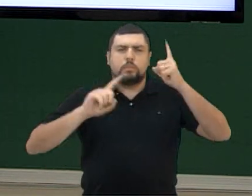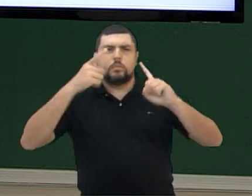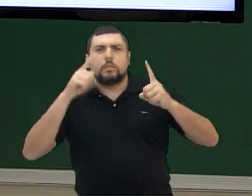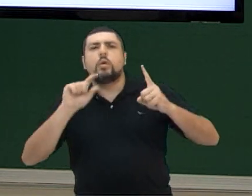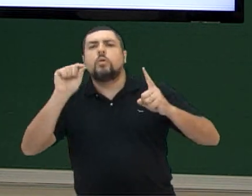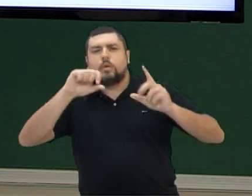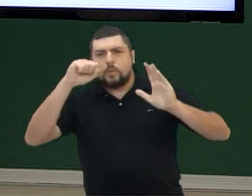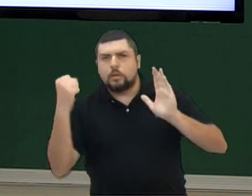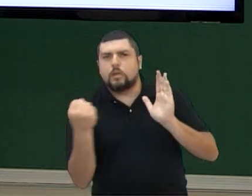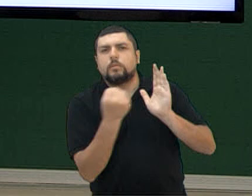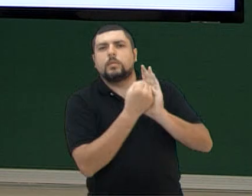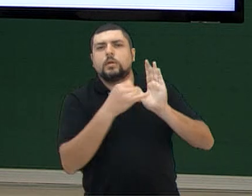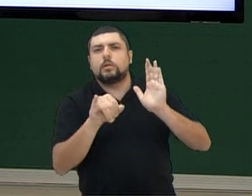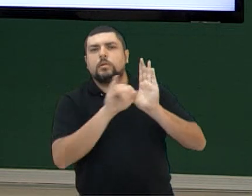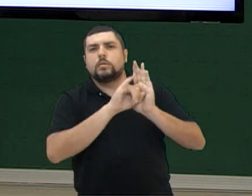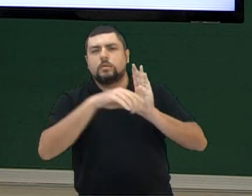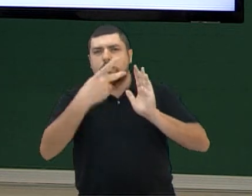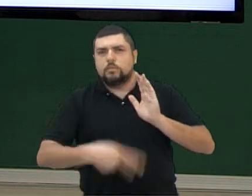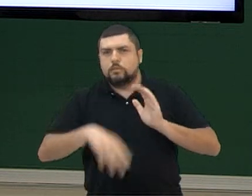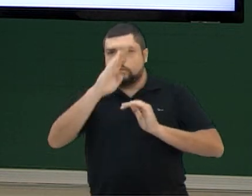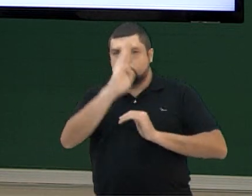símbolos da identidade nacional brasileira.